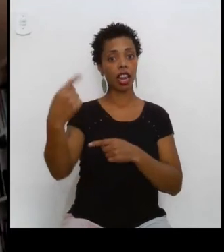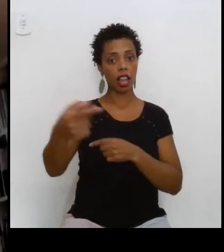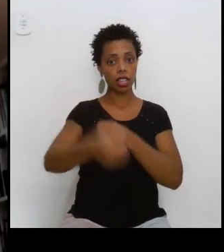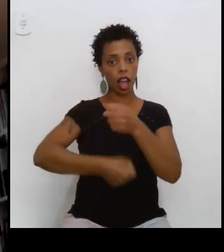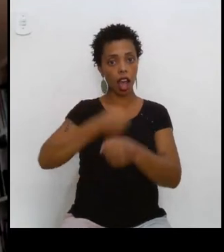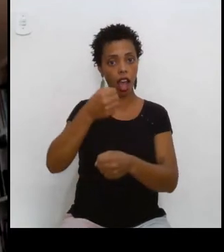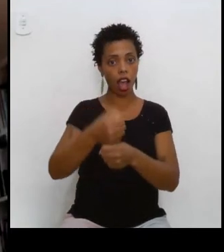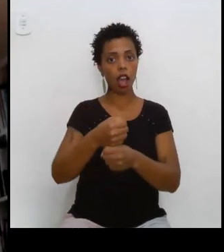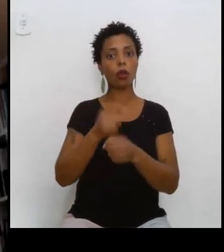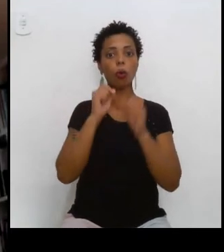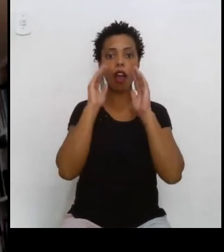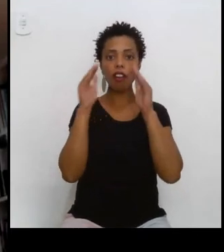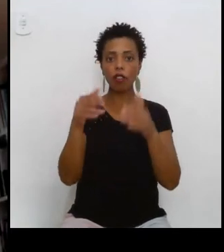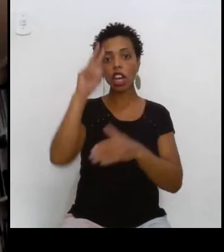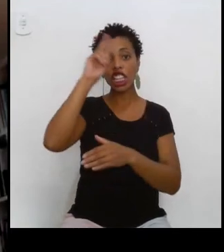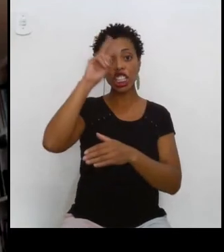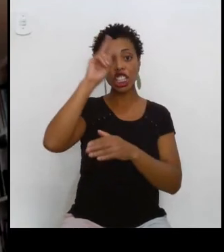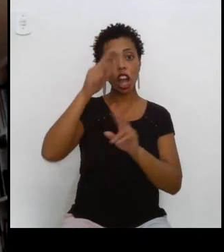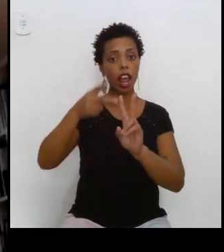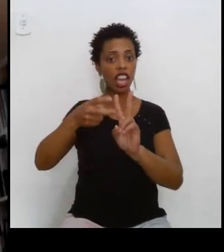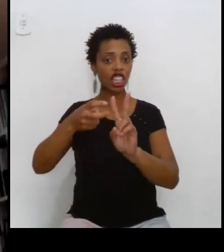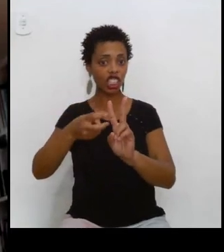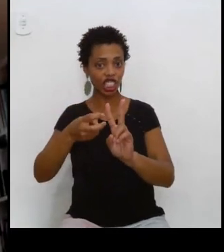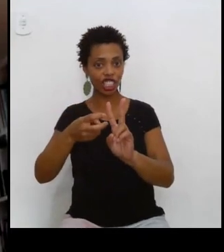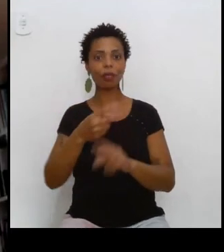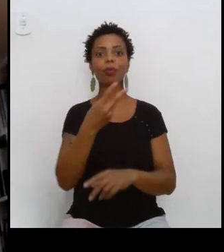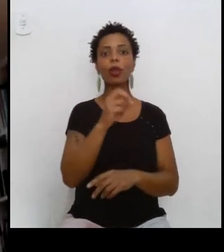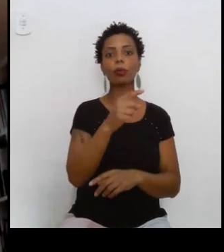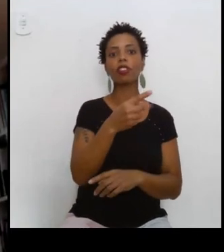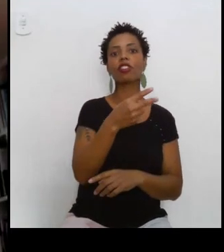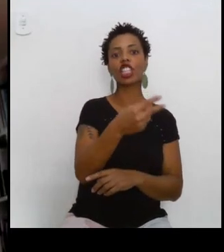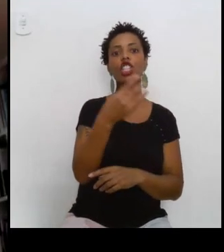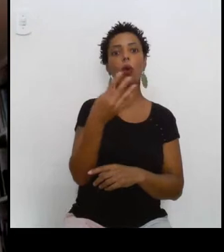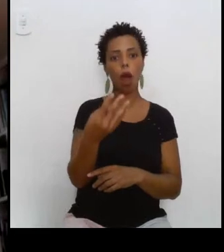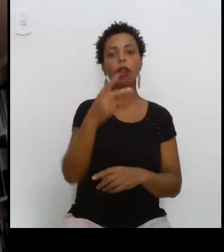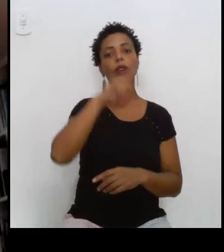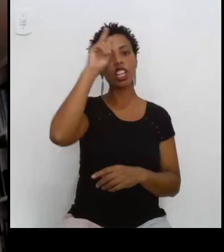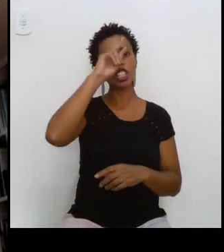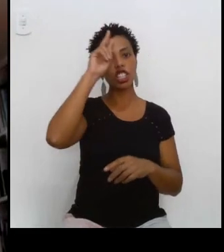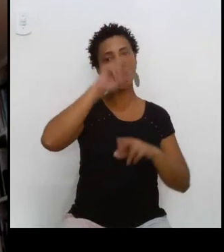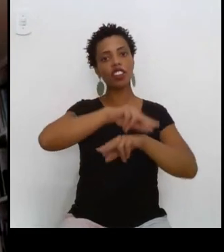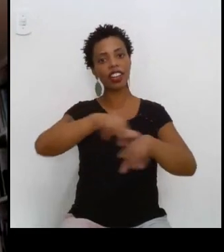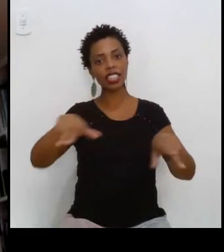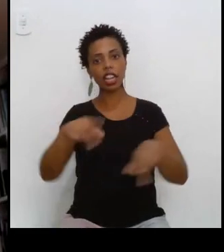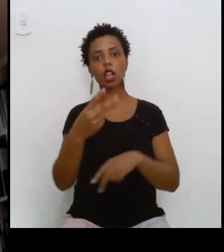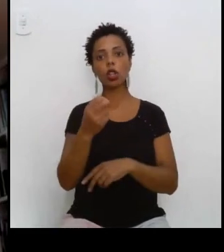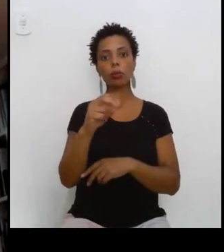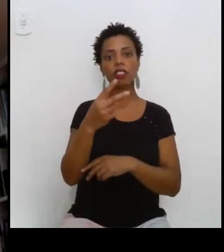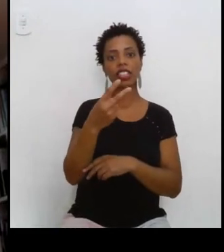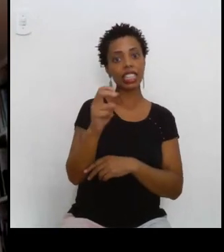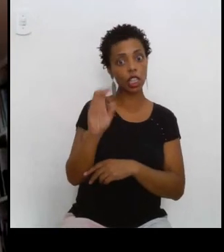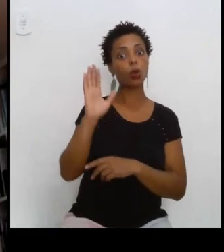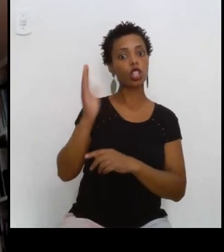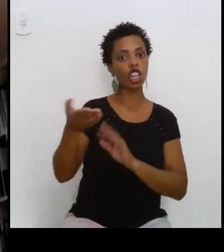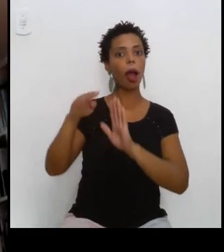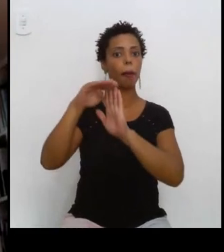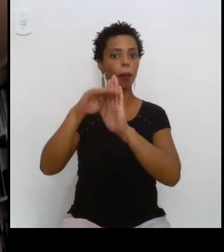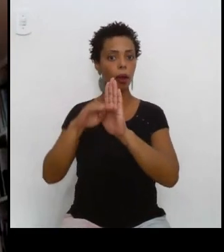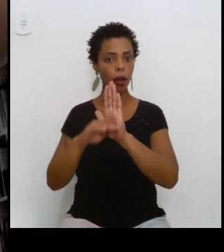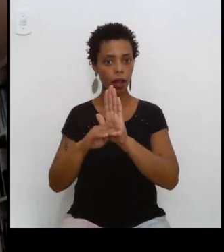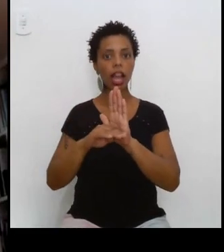e as histórias indígenas dormir 24 histórias adversidades 2025 que já está programado para ajudar